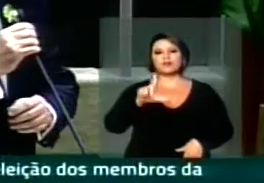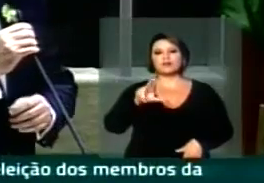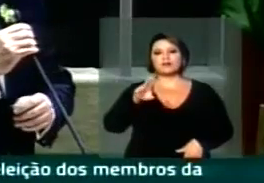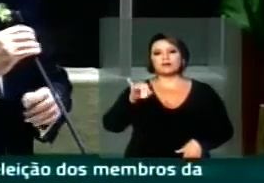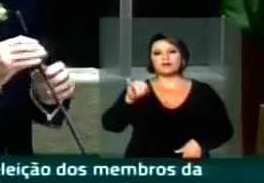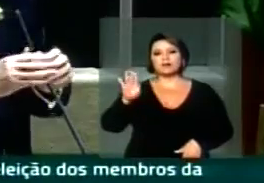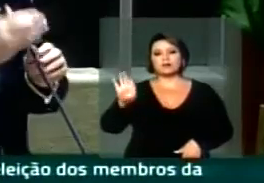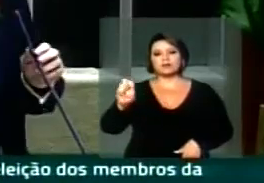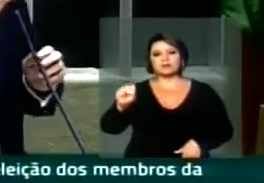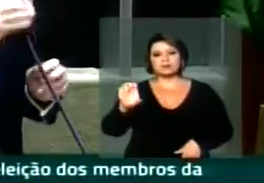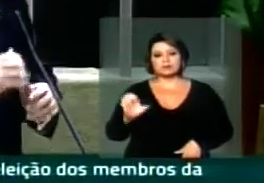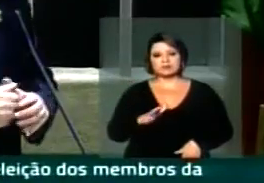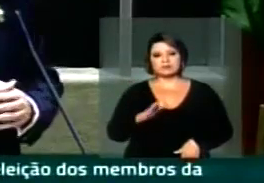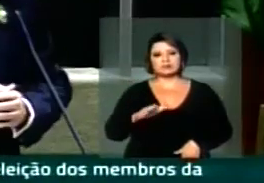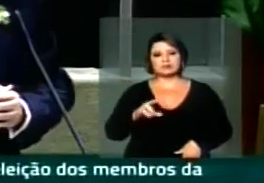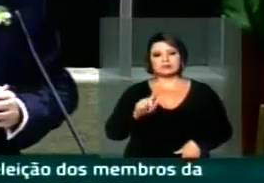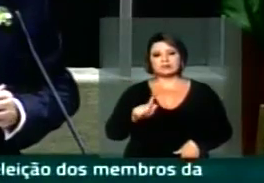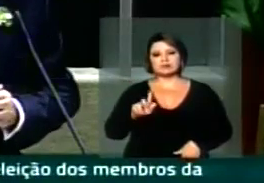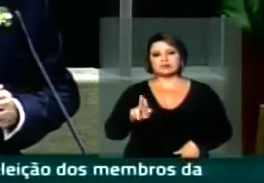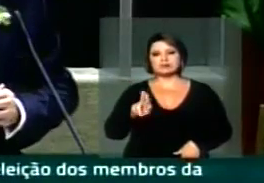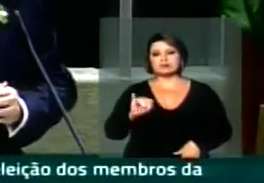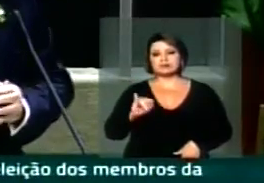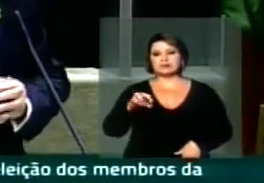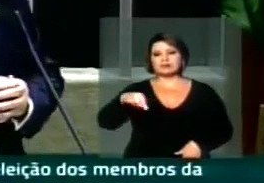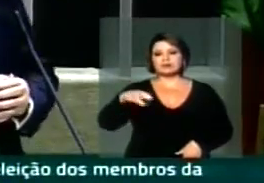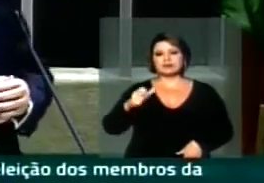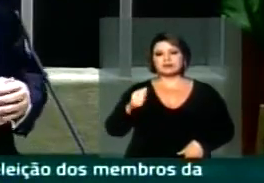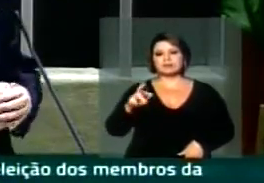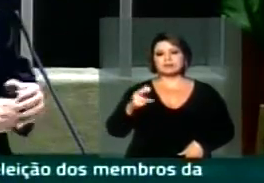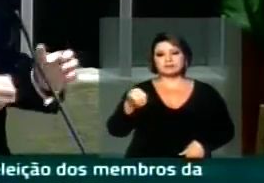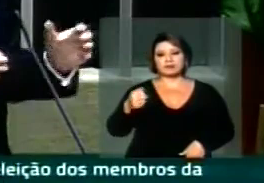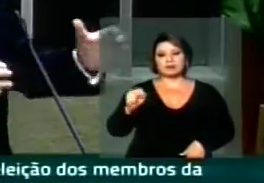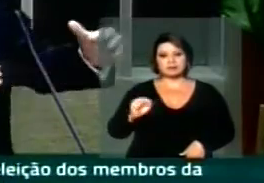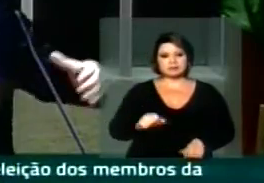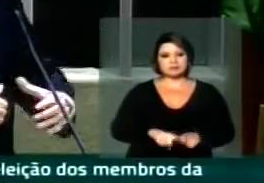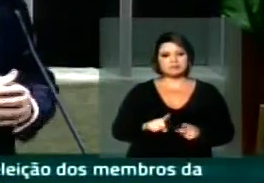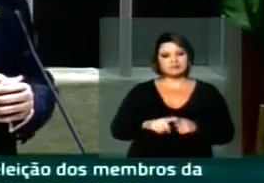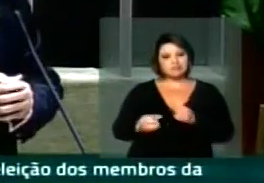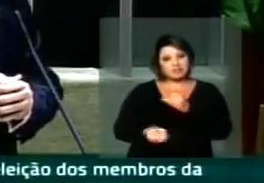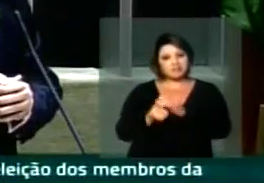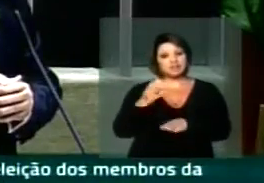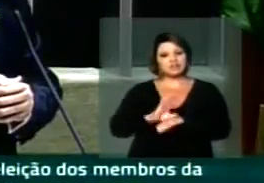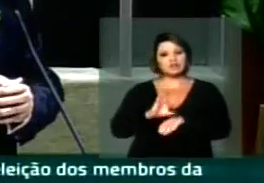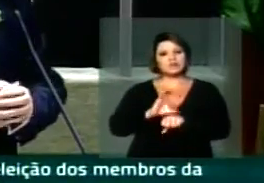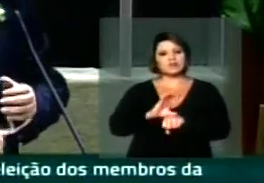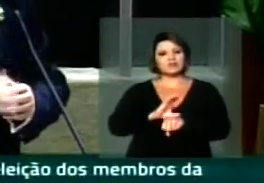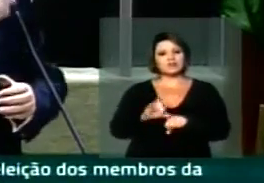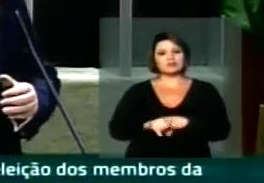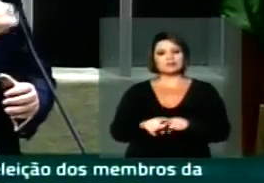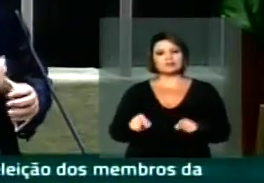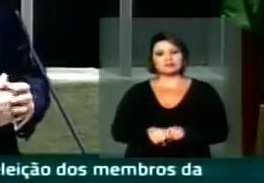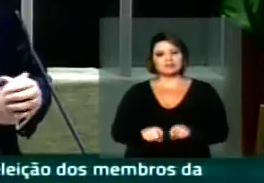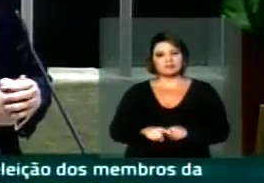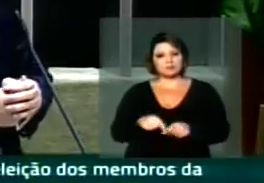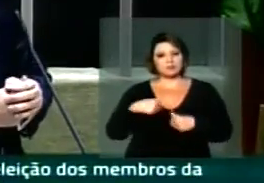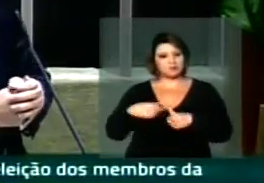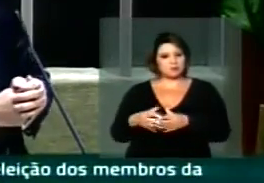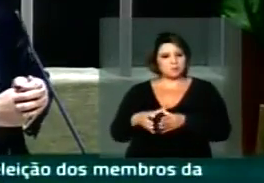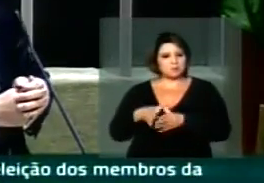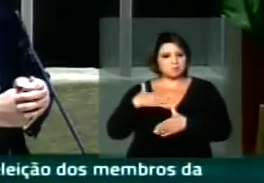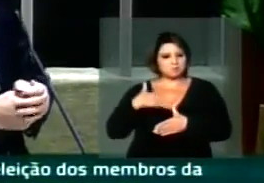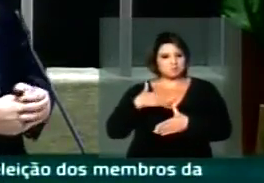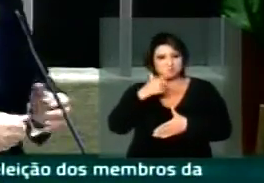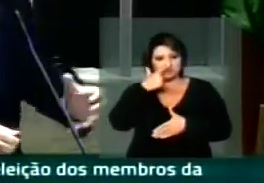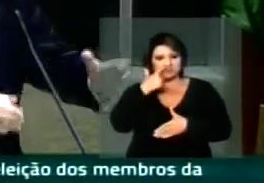presidente que o PMDB teve, que conduziu a Constituição Cidadã, nós temos que a construção dessa candidatura não foi só do meu partido,